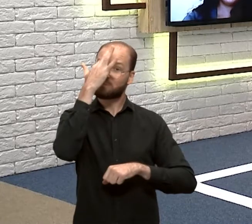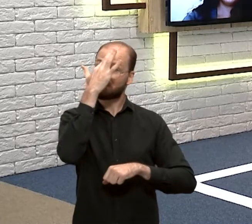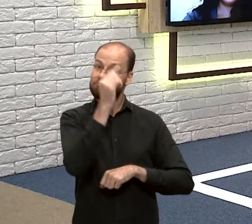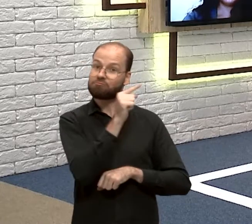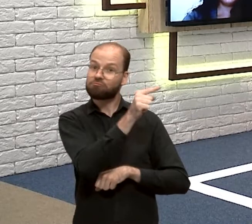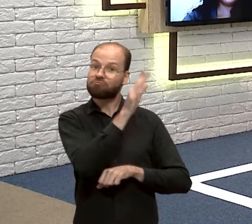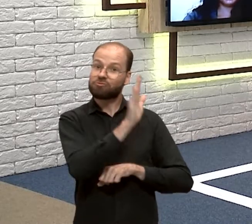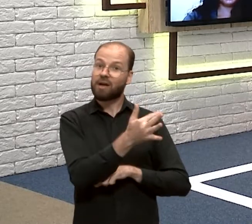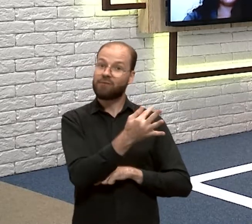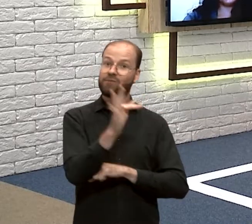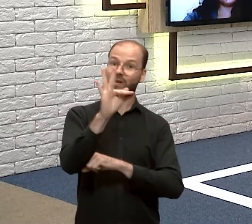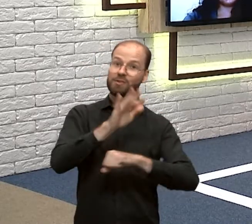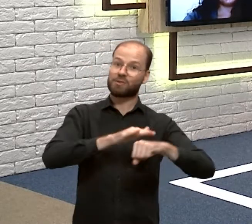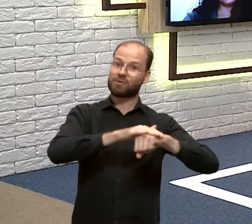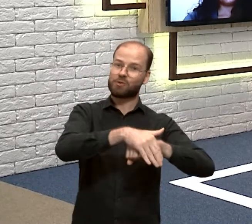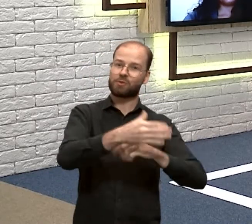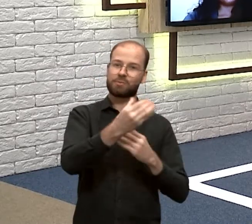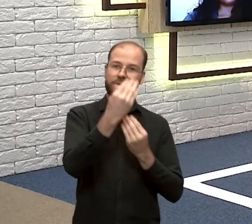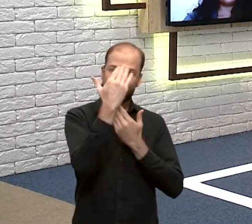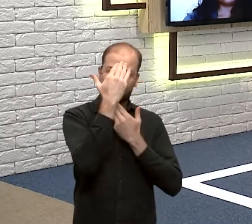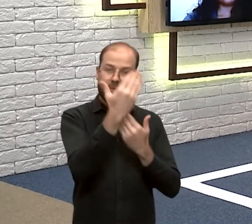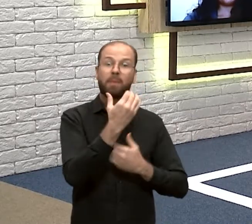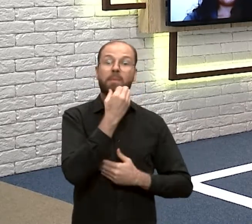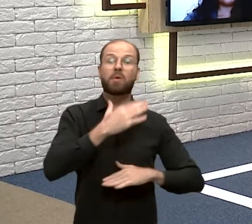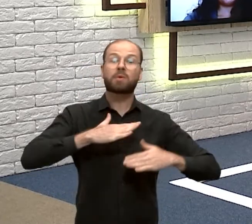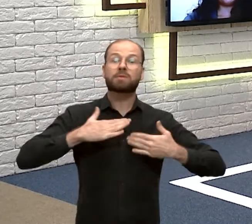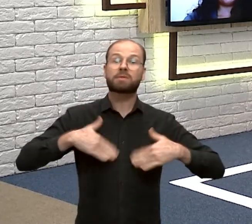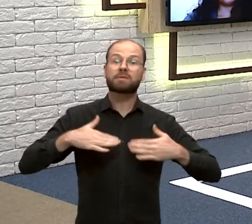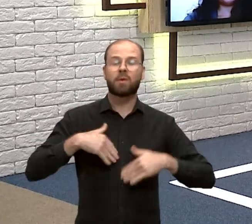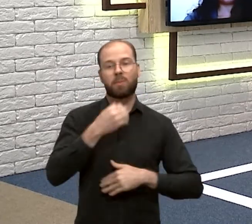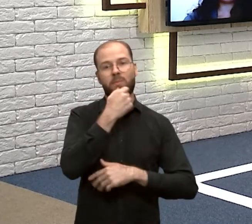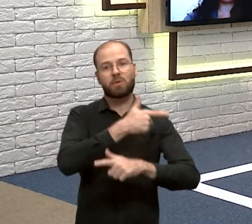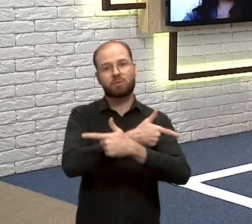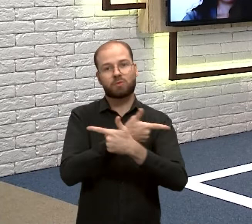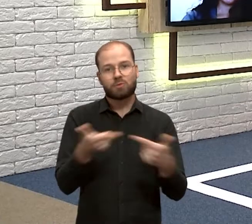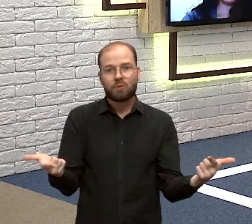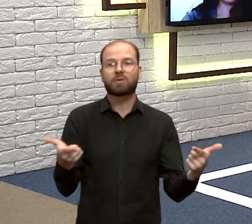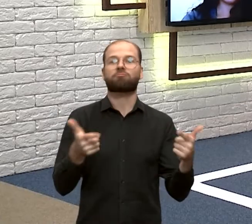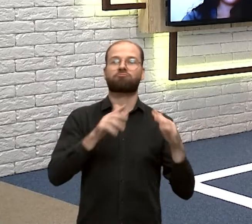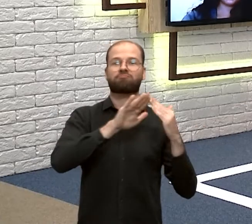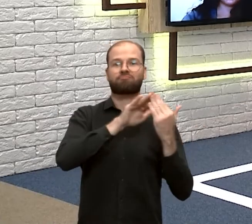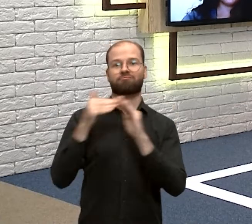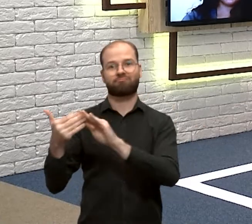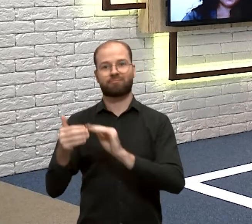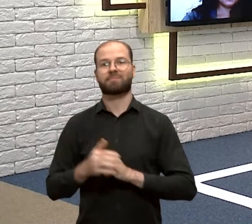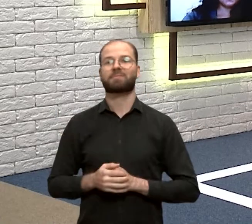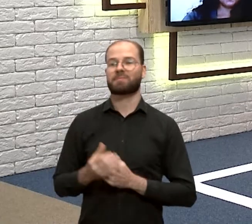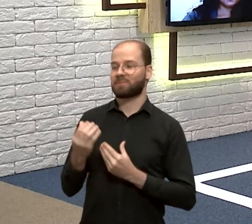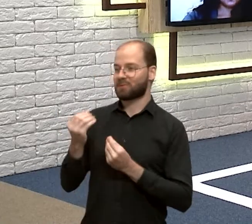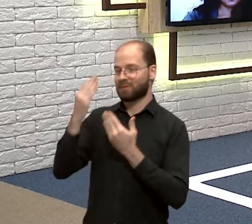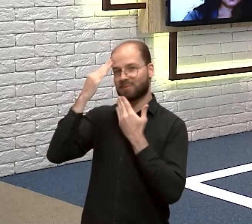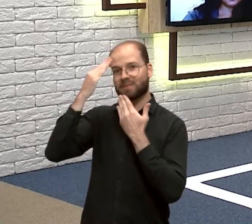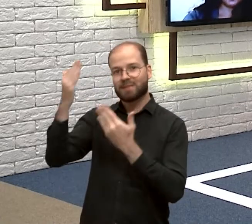noite. Muito obrigada, bom descanso para você e boa sorte no intercâmbio. Muito